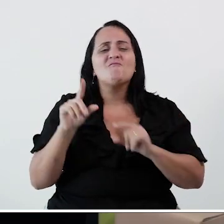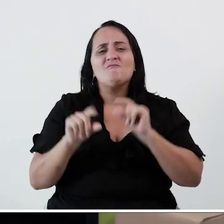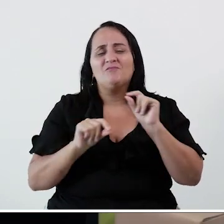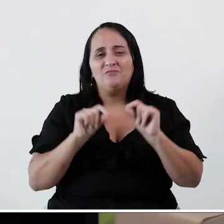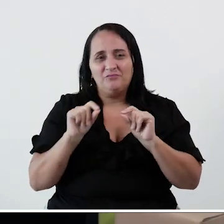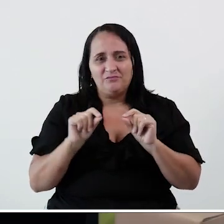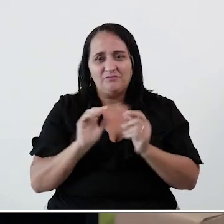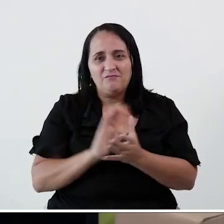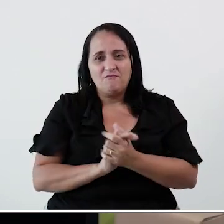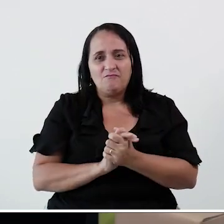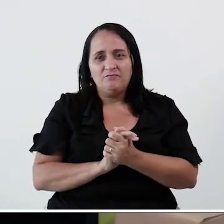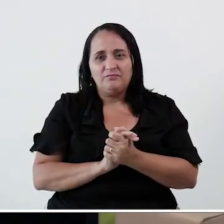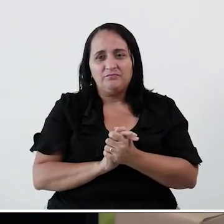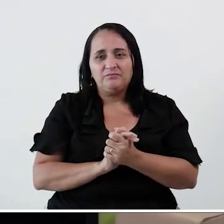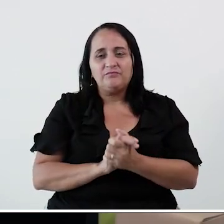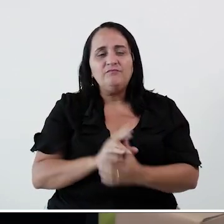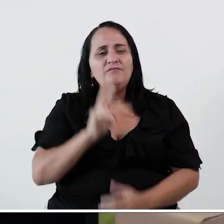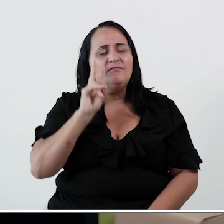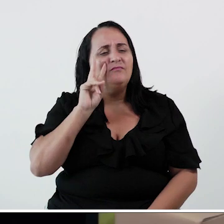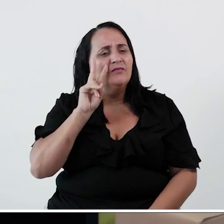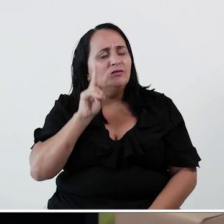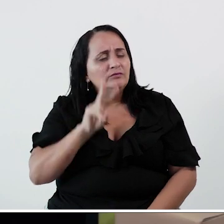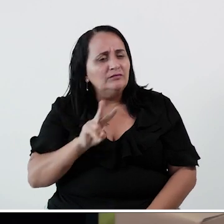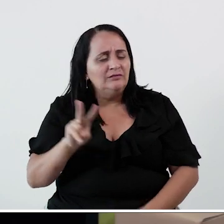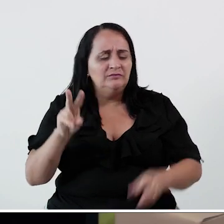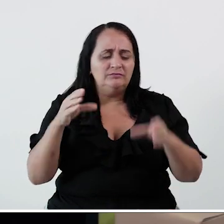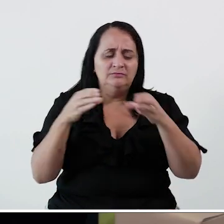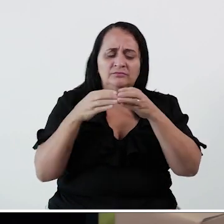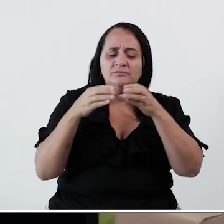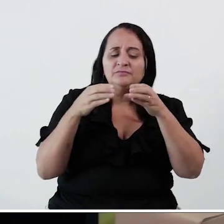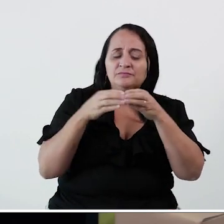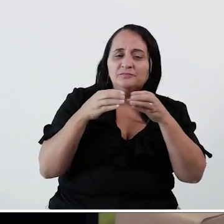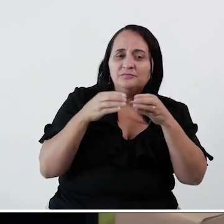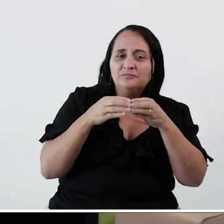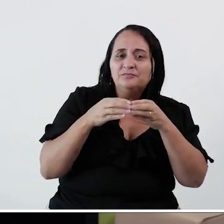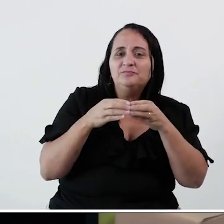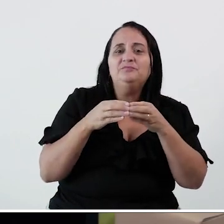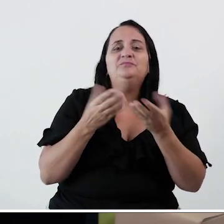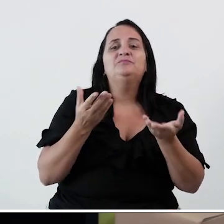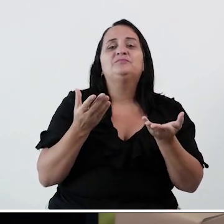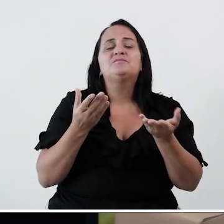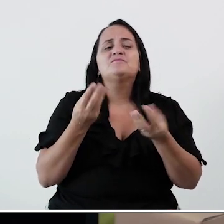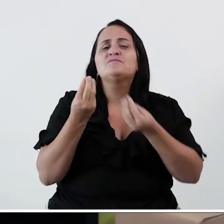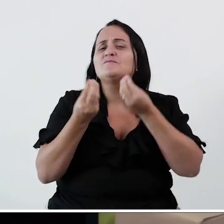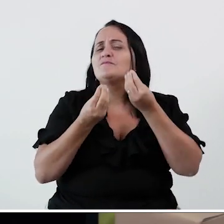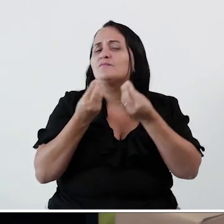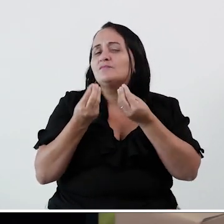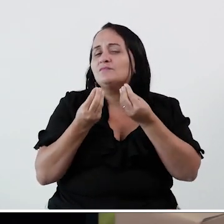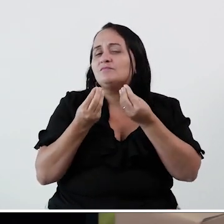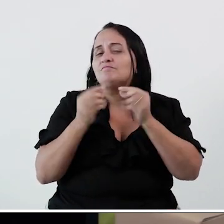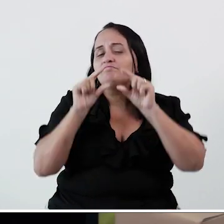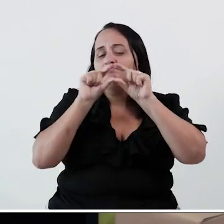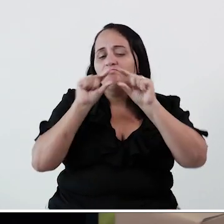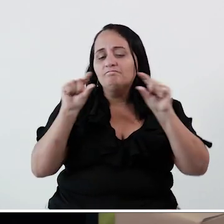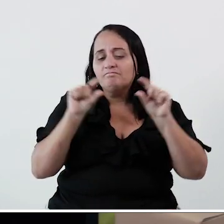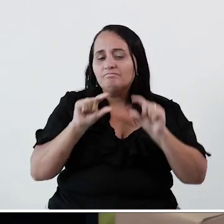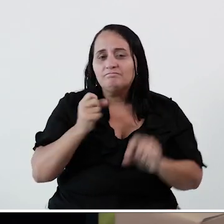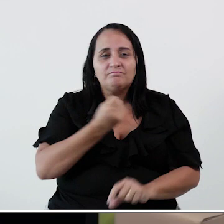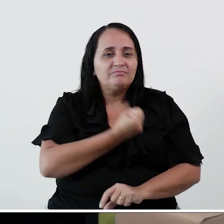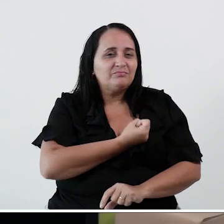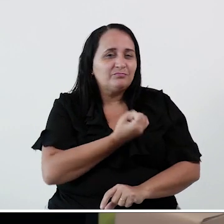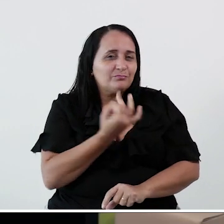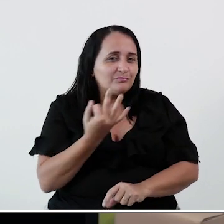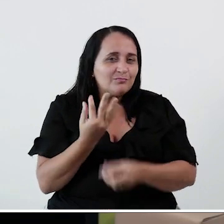trabalhar, rever, na verdade, o conjunto dos números racionais e as expressões numéricas. Então, já sabem a